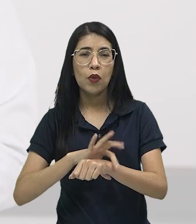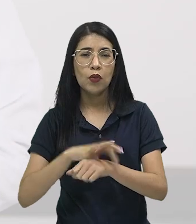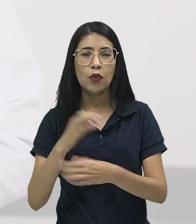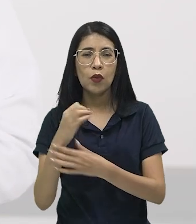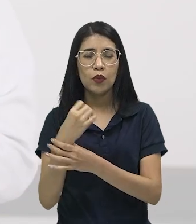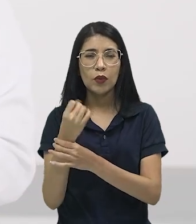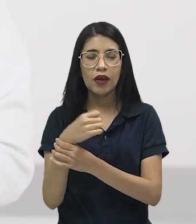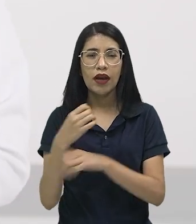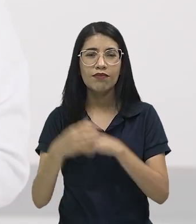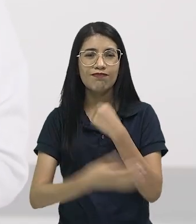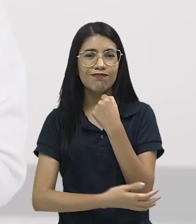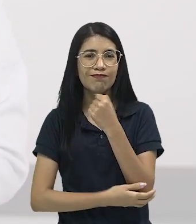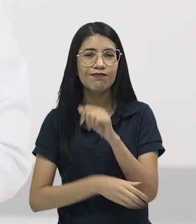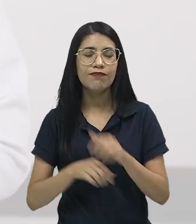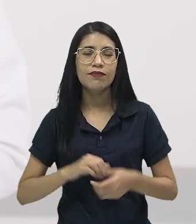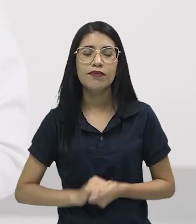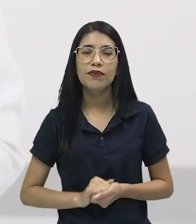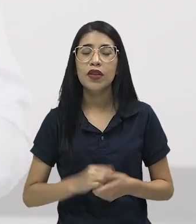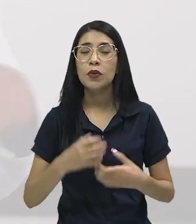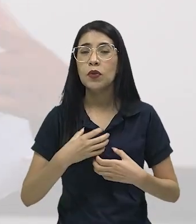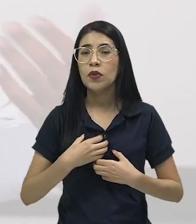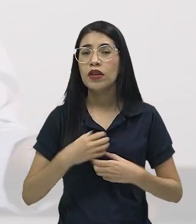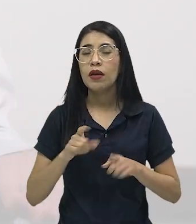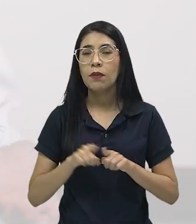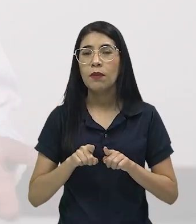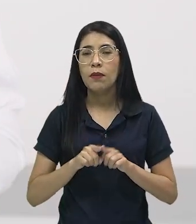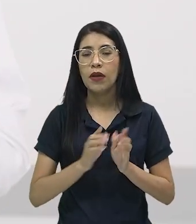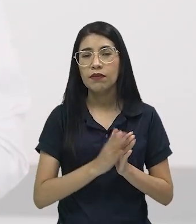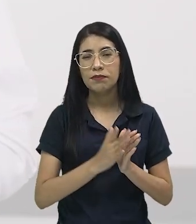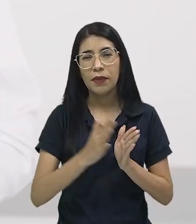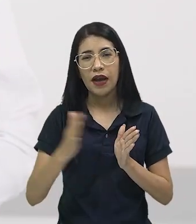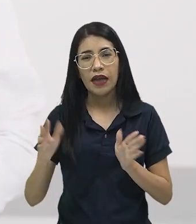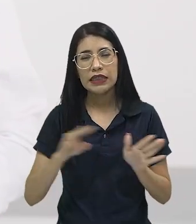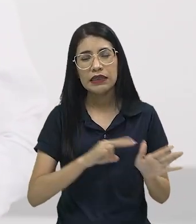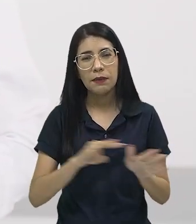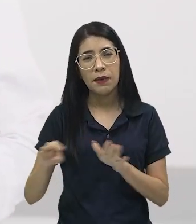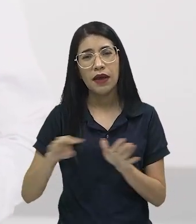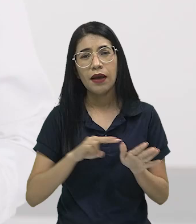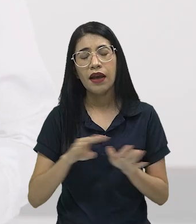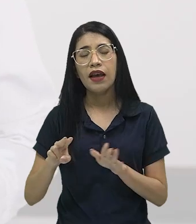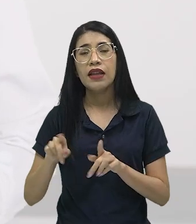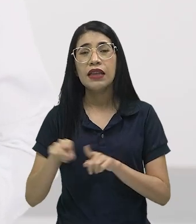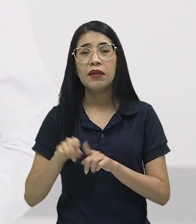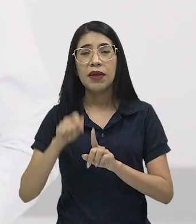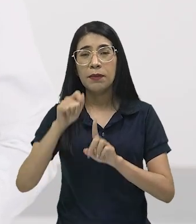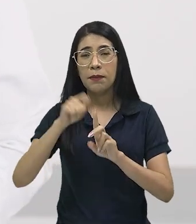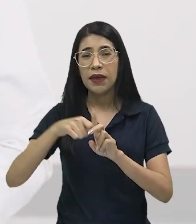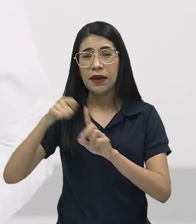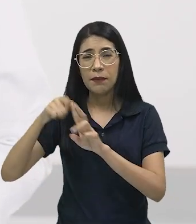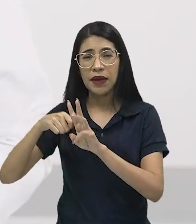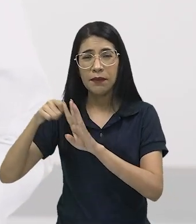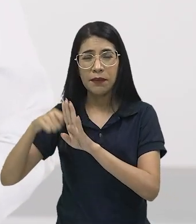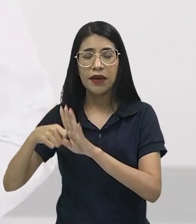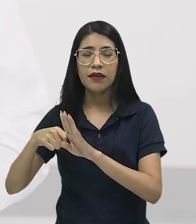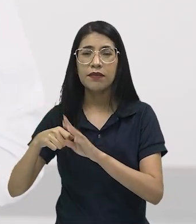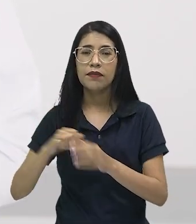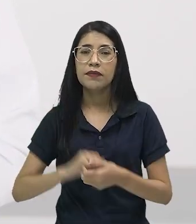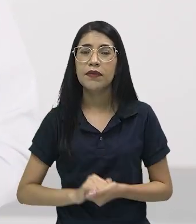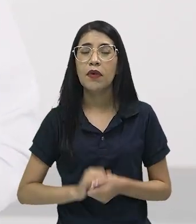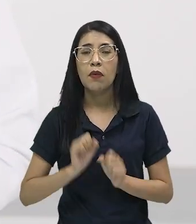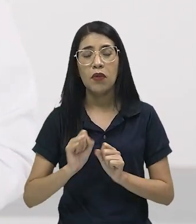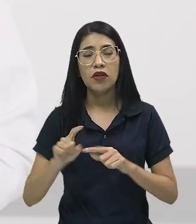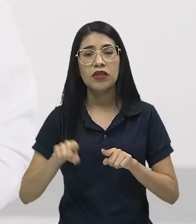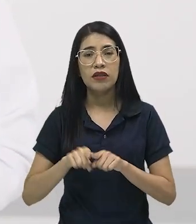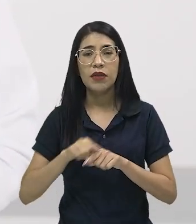articulações. Seus sintomas podem durar semanas ou até mesmo meses, às vezes até anos. Nós